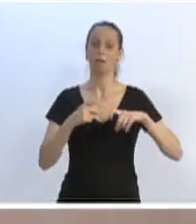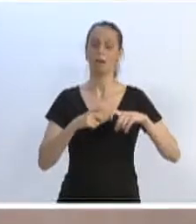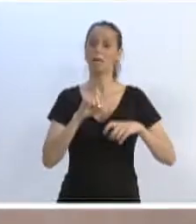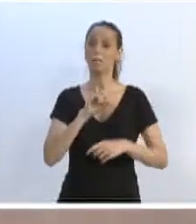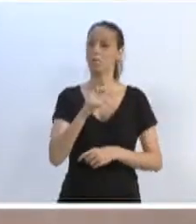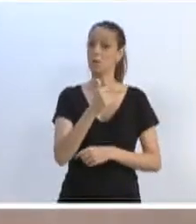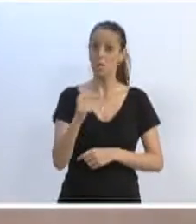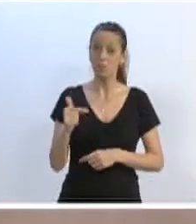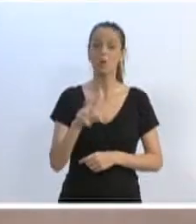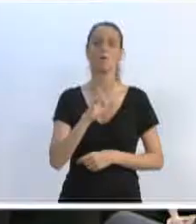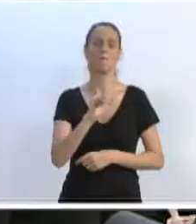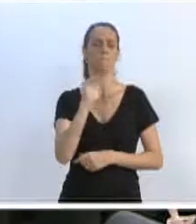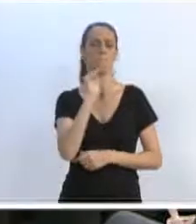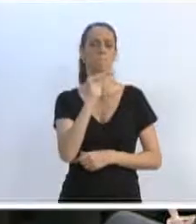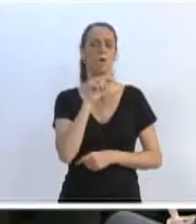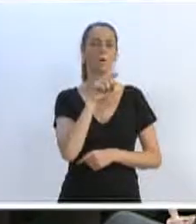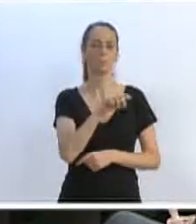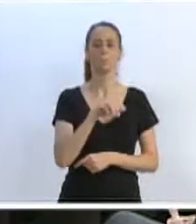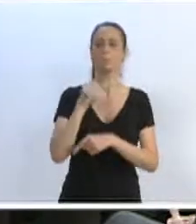governo.